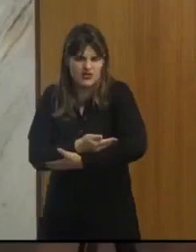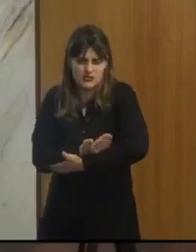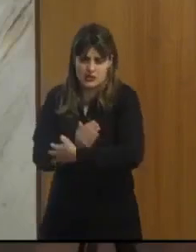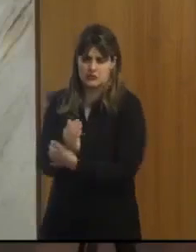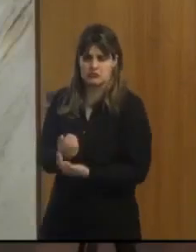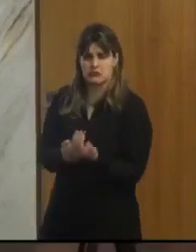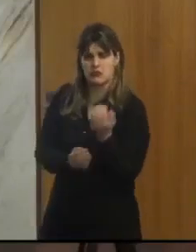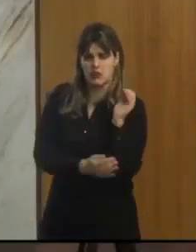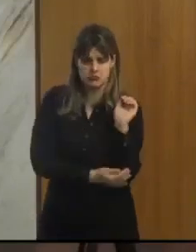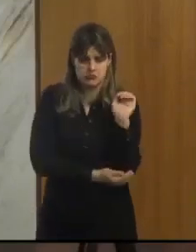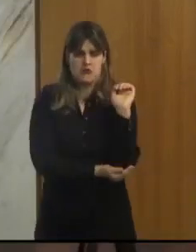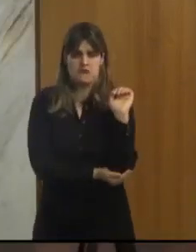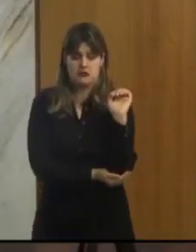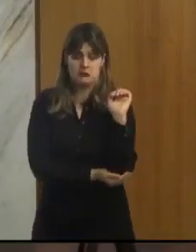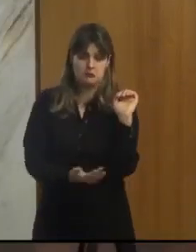frente,